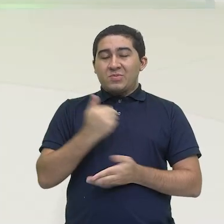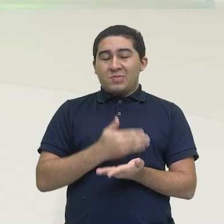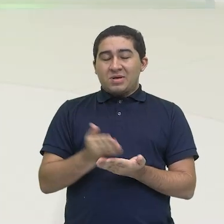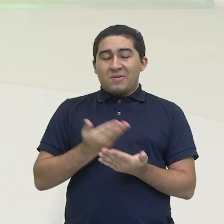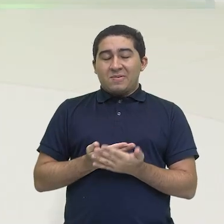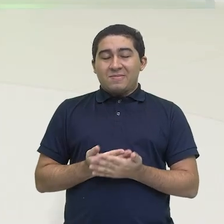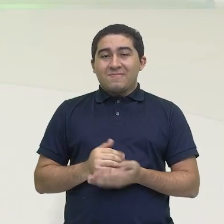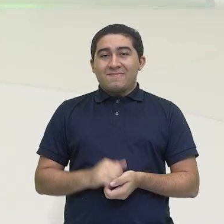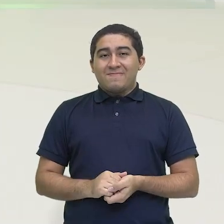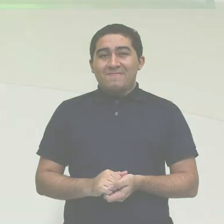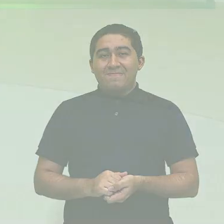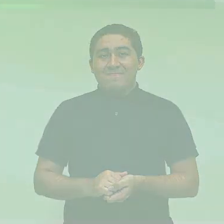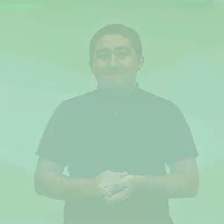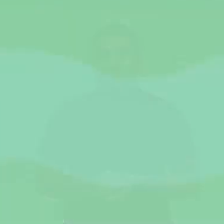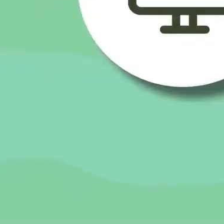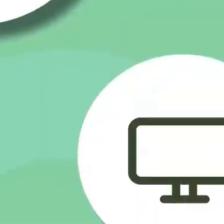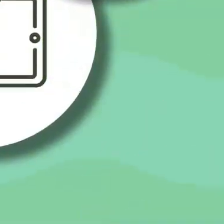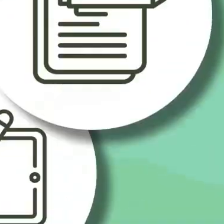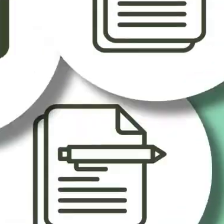nossa aula.